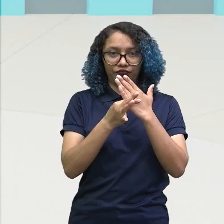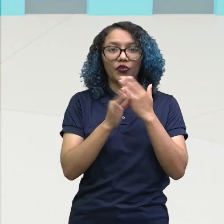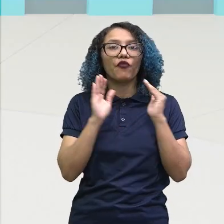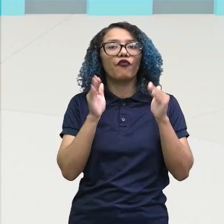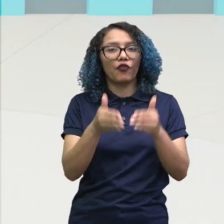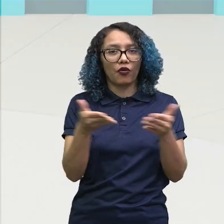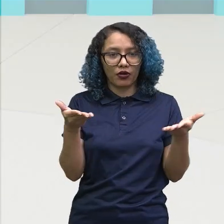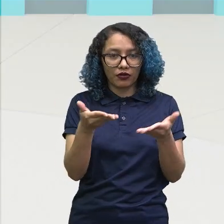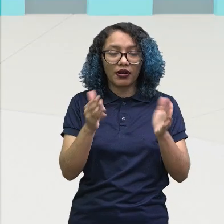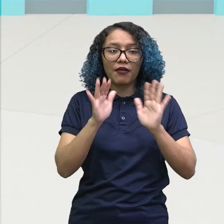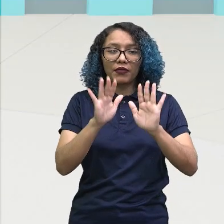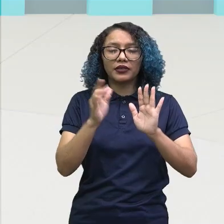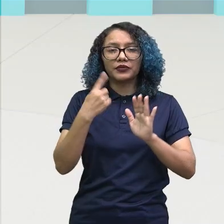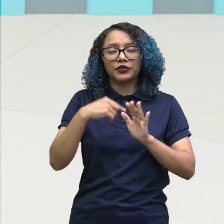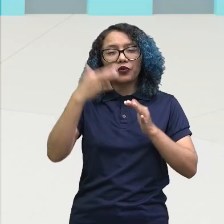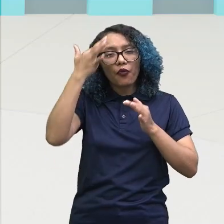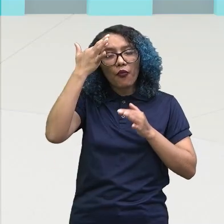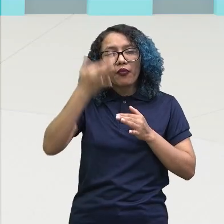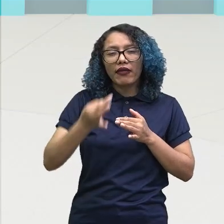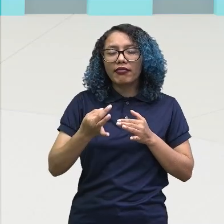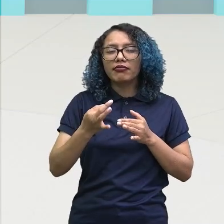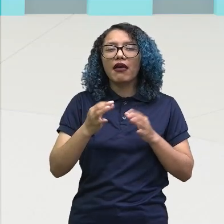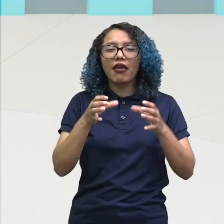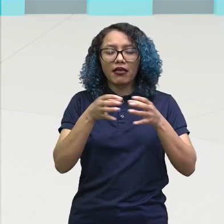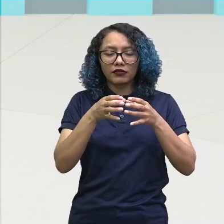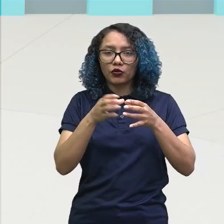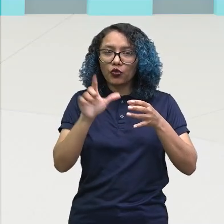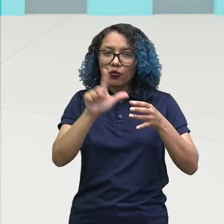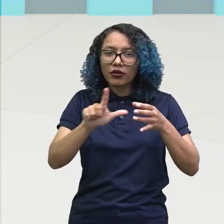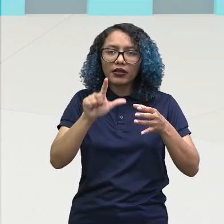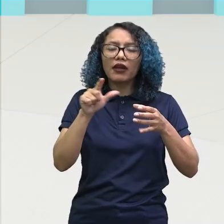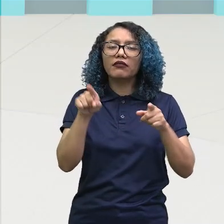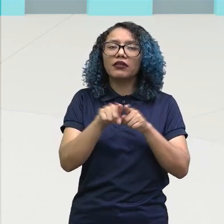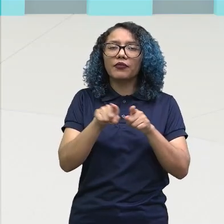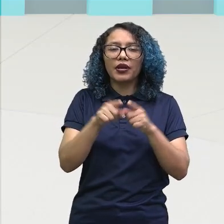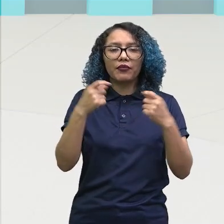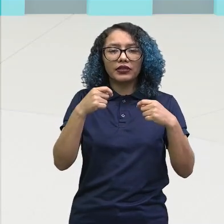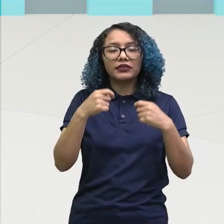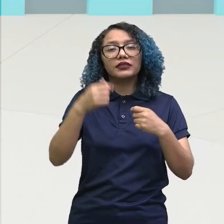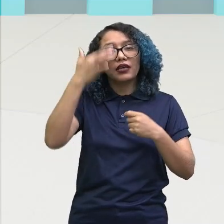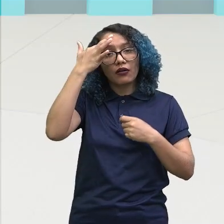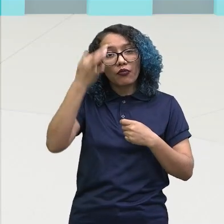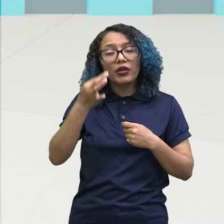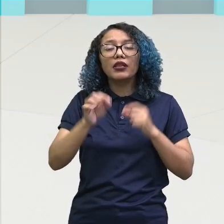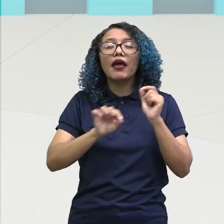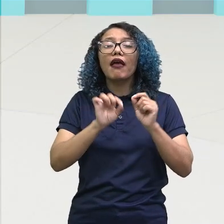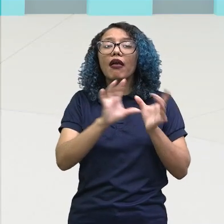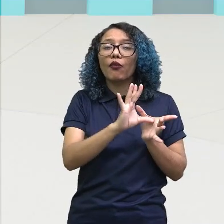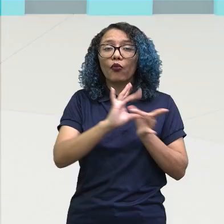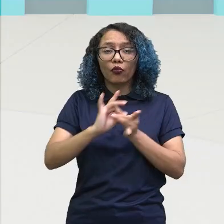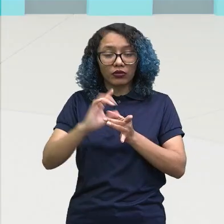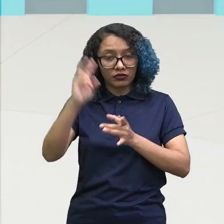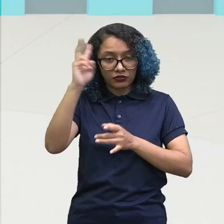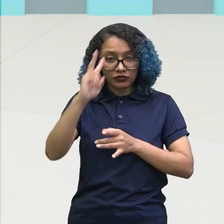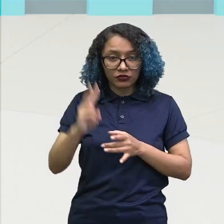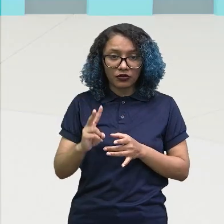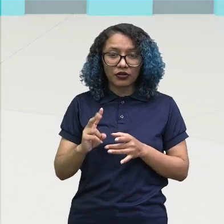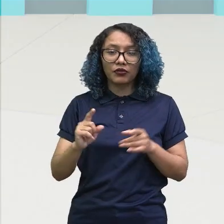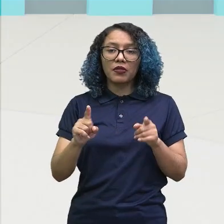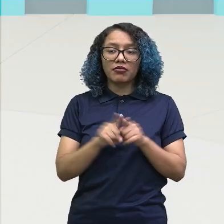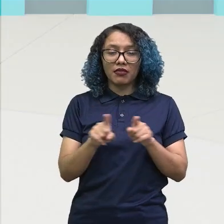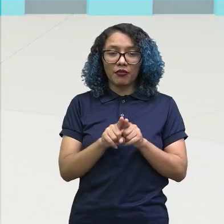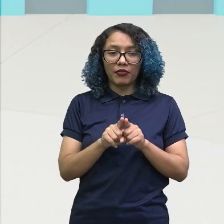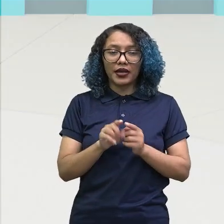para entendermos essa escola literária, a gente precisa também entender o contexto histórico. Por incrível que pareça, a